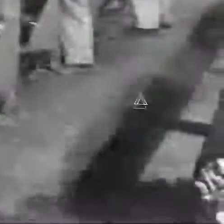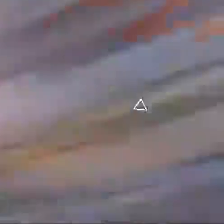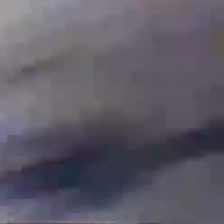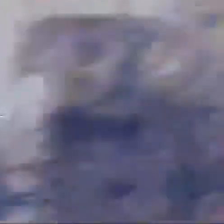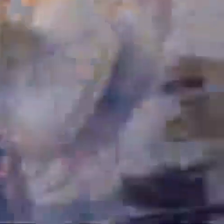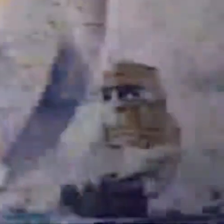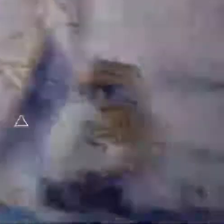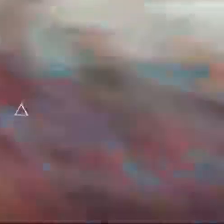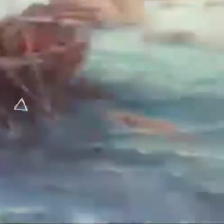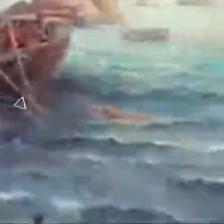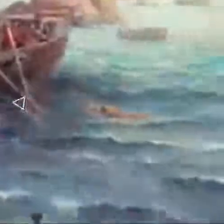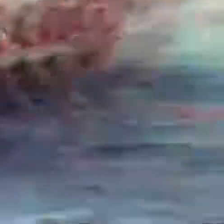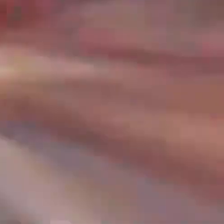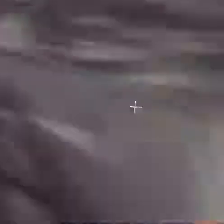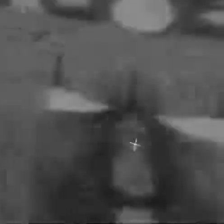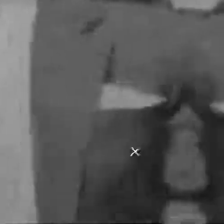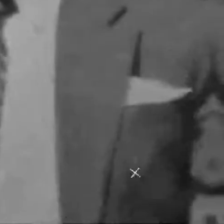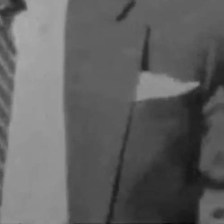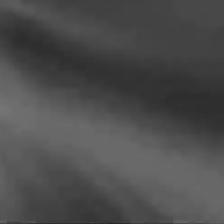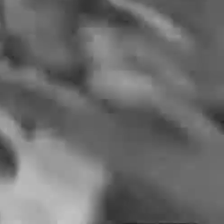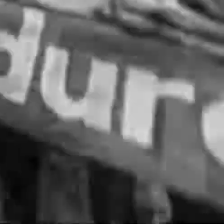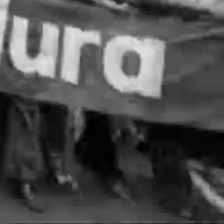E aí